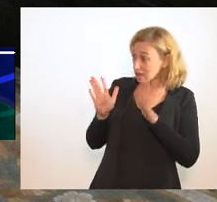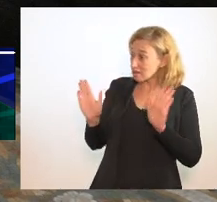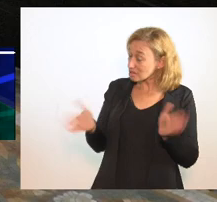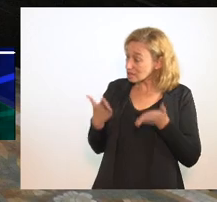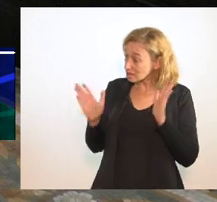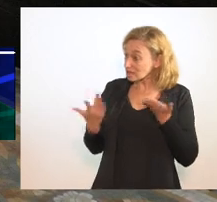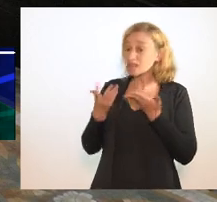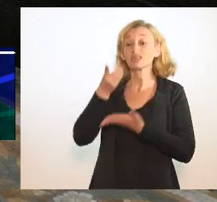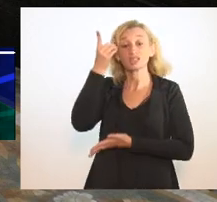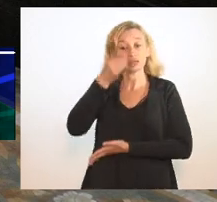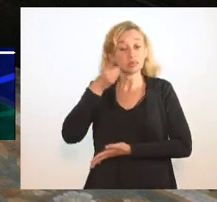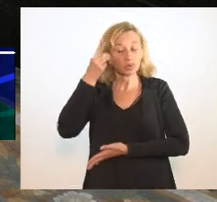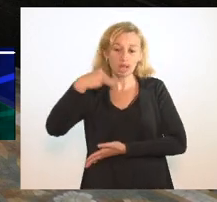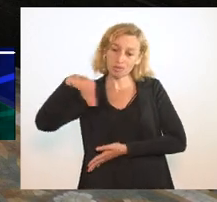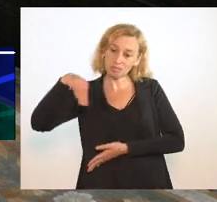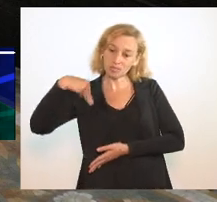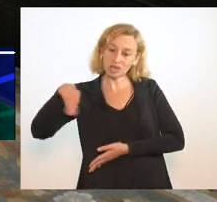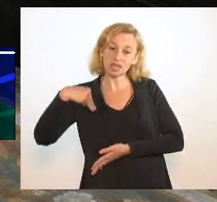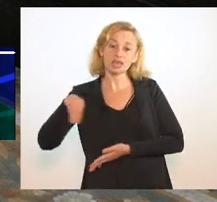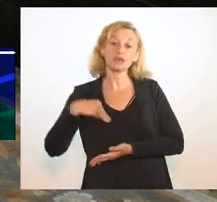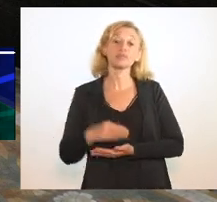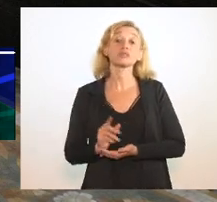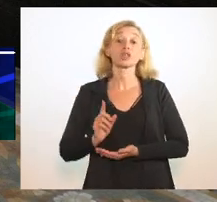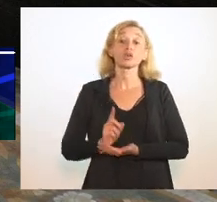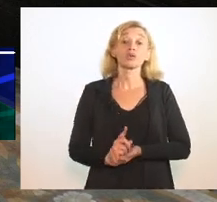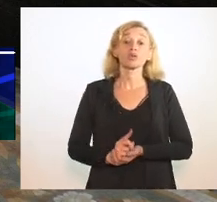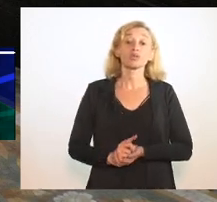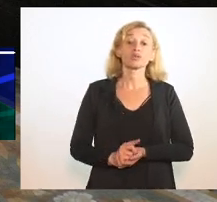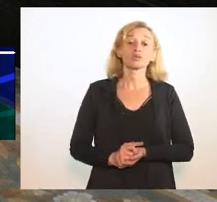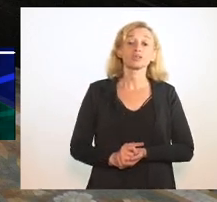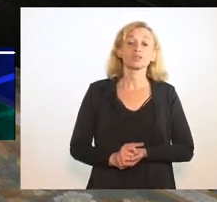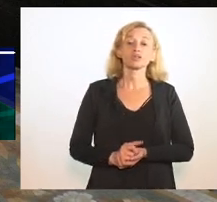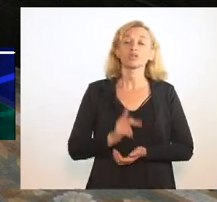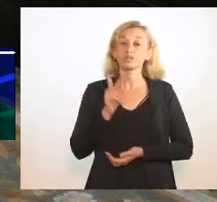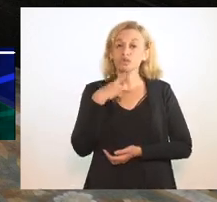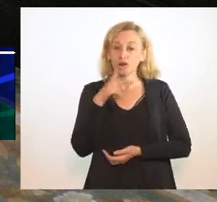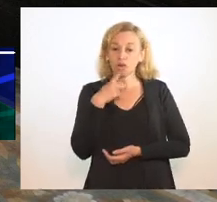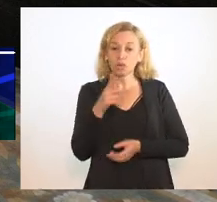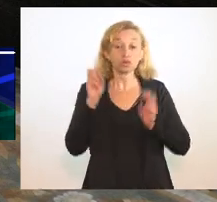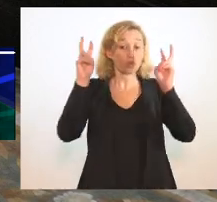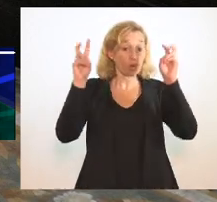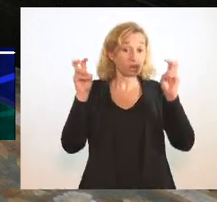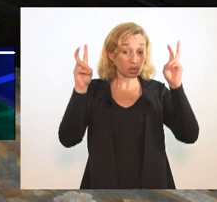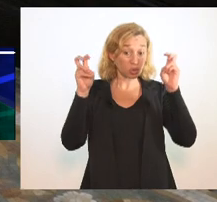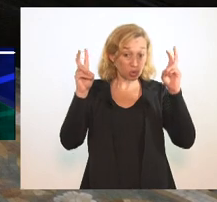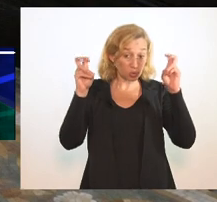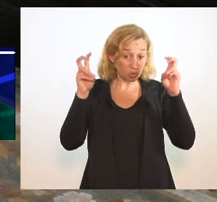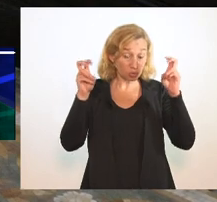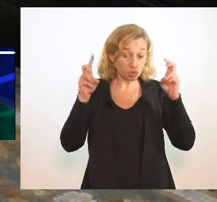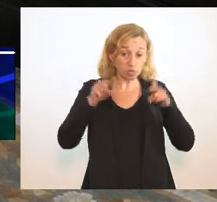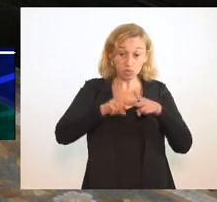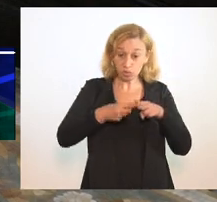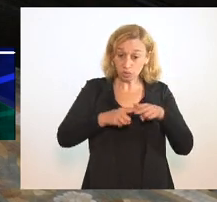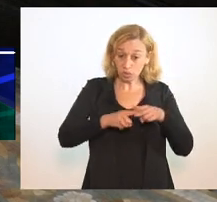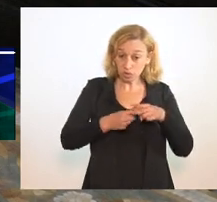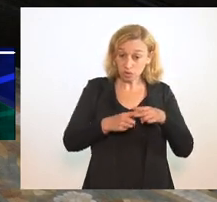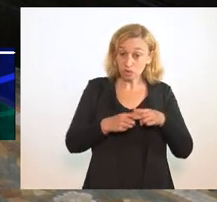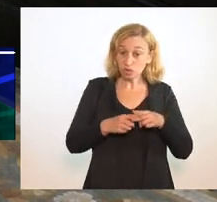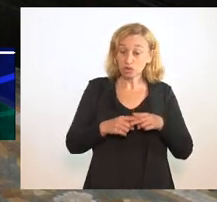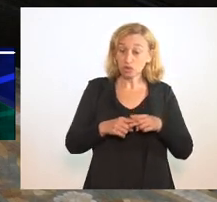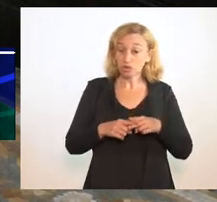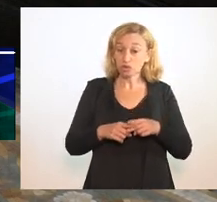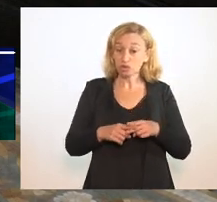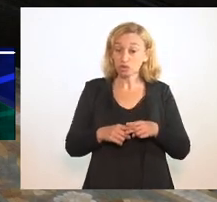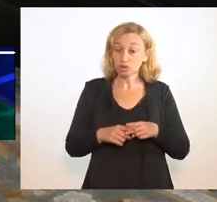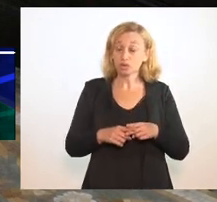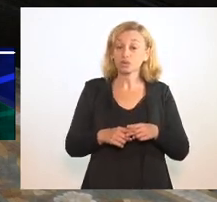iniciativa do deputado Carlos Mink, quando salvaguardou a questão dos termos de ajuste de conduta